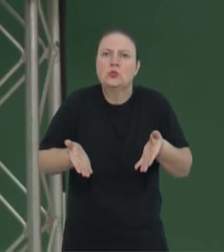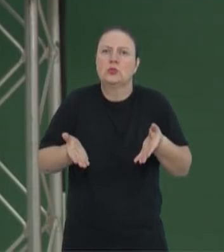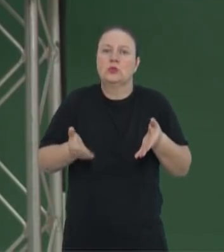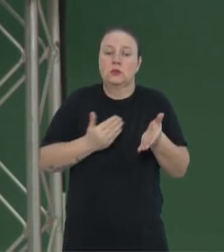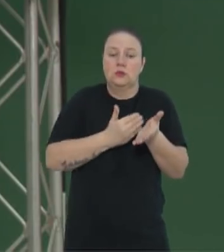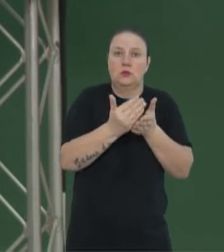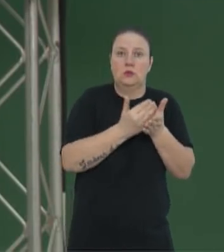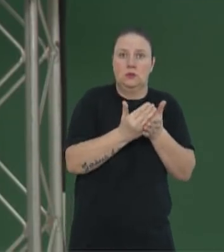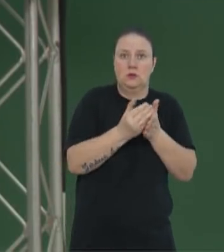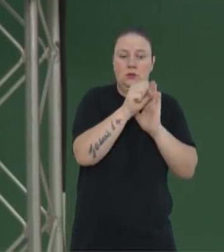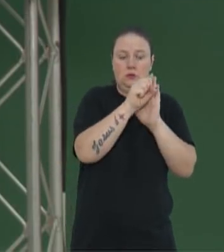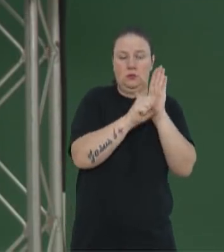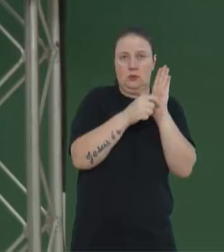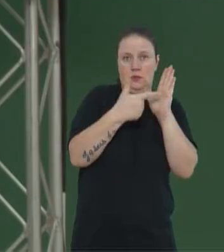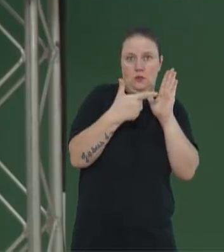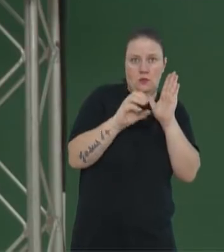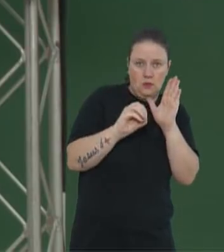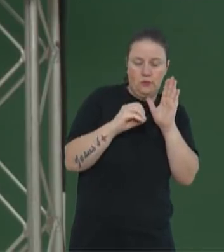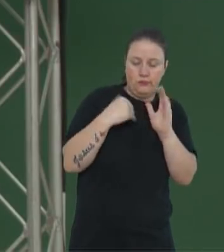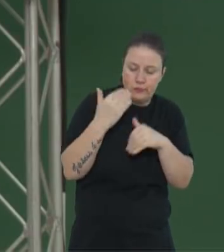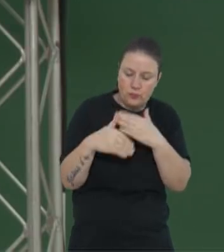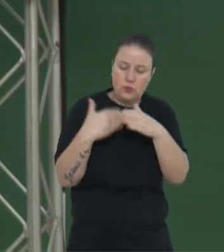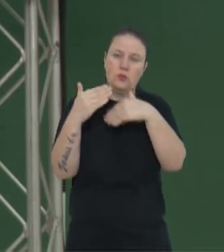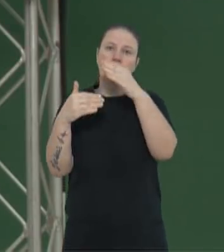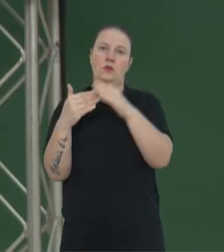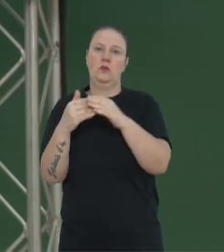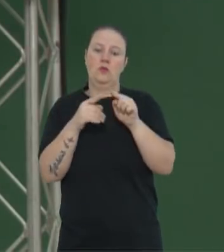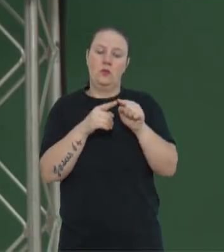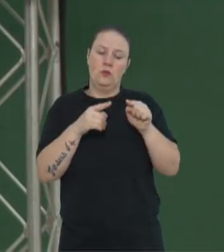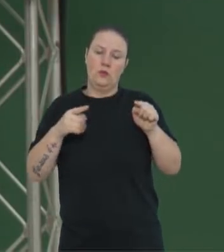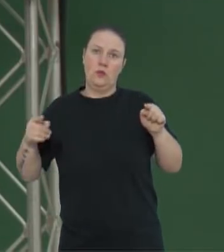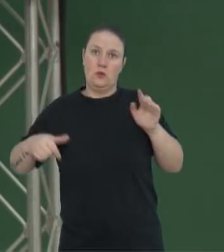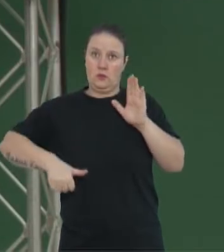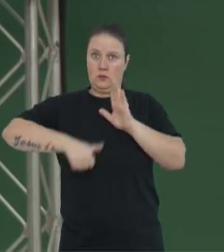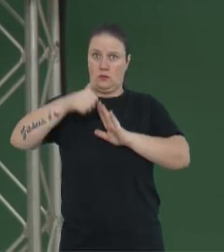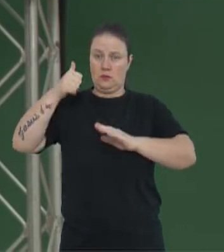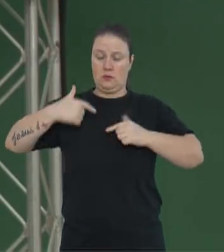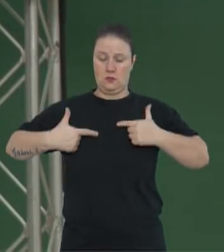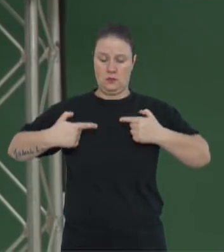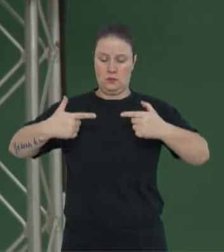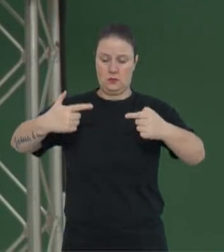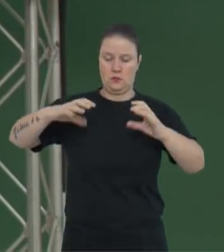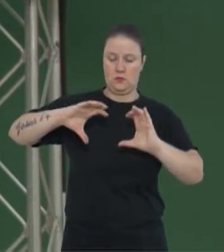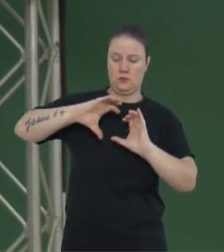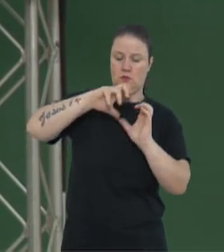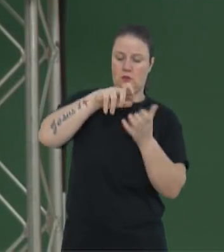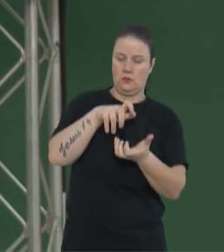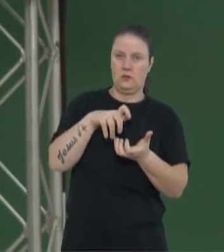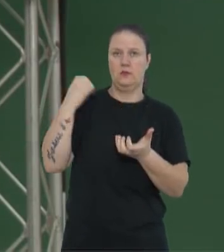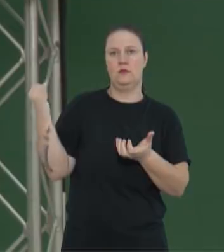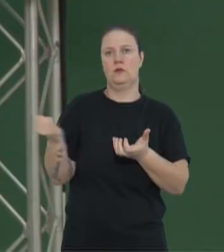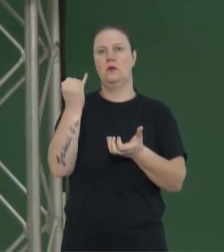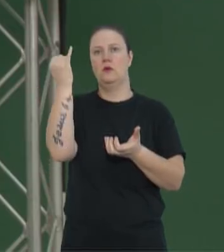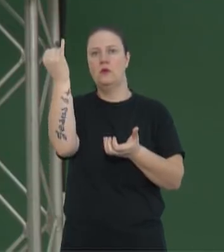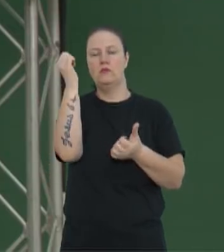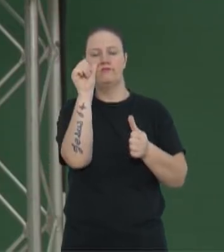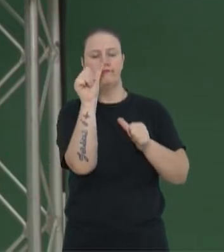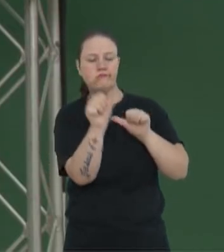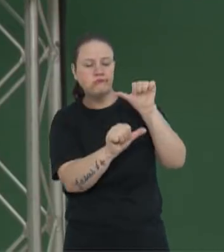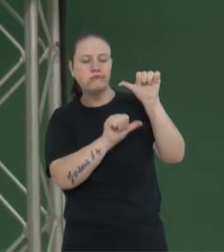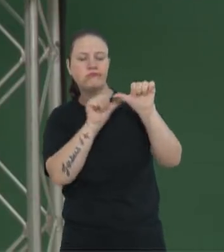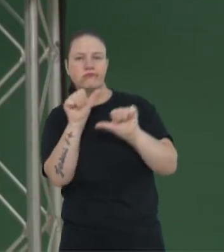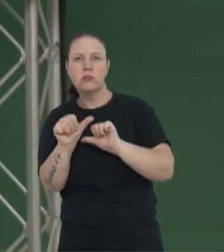século XX, que se desenvolveu justamente no período da Primeira Guerra Mundial. Foi bem importante para a transformação de toda uma reflexão